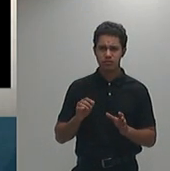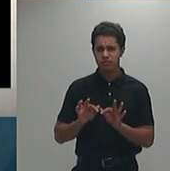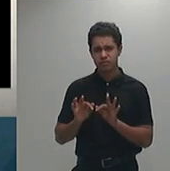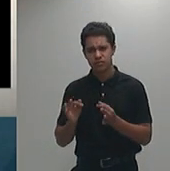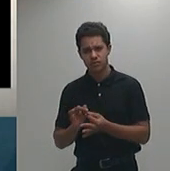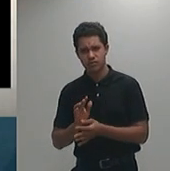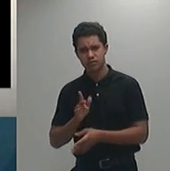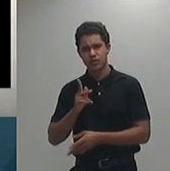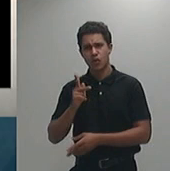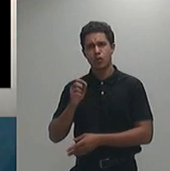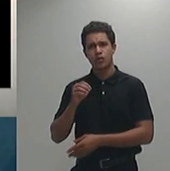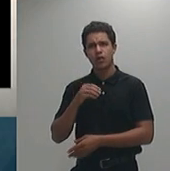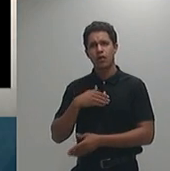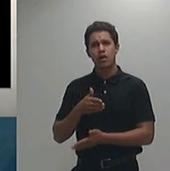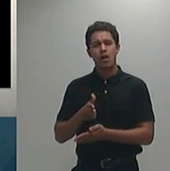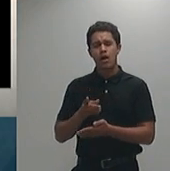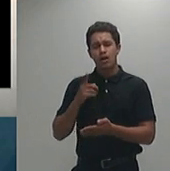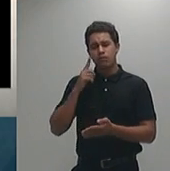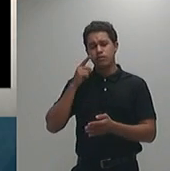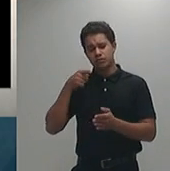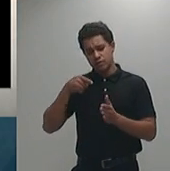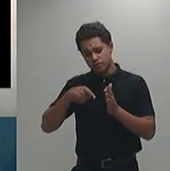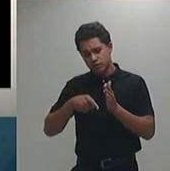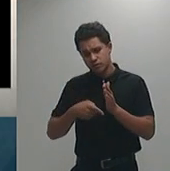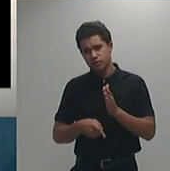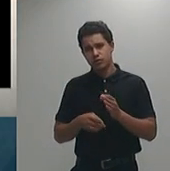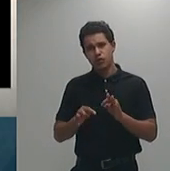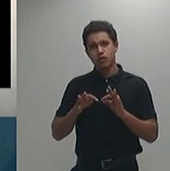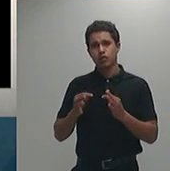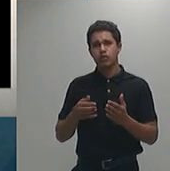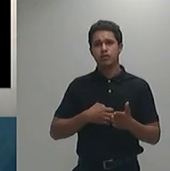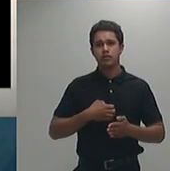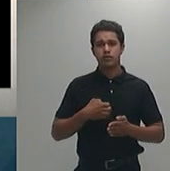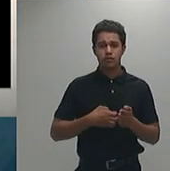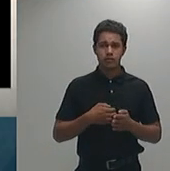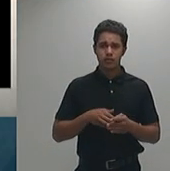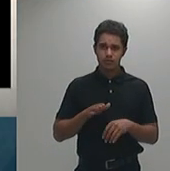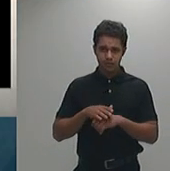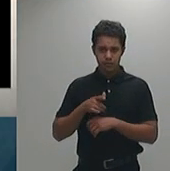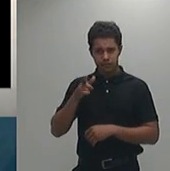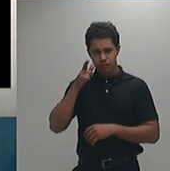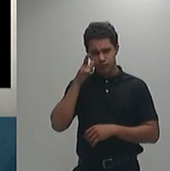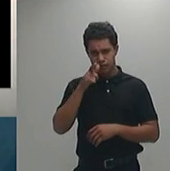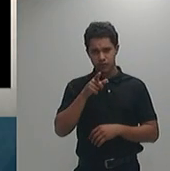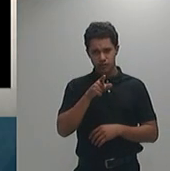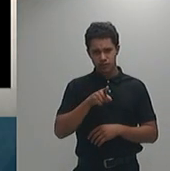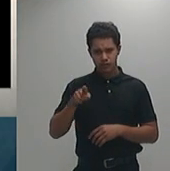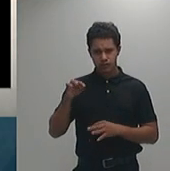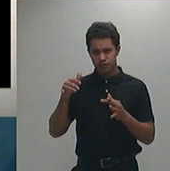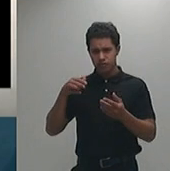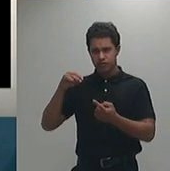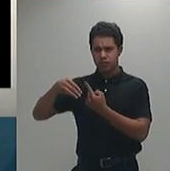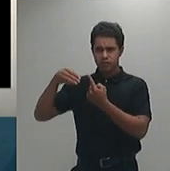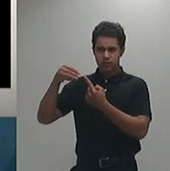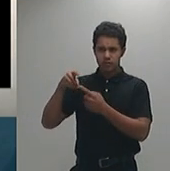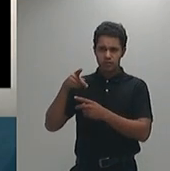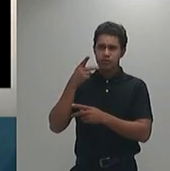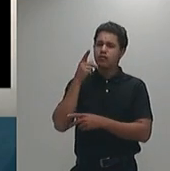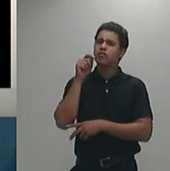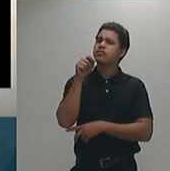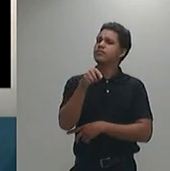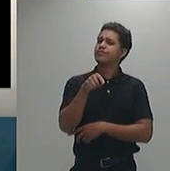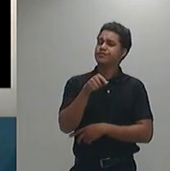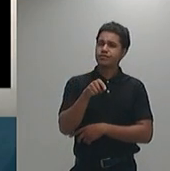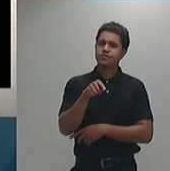mesmo mesmo das companhias e eu chamo atenção então senhores ministrar esse para essa